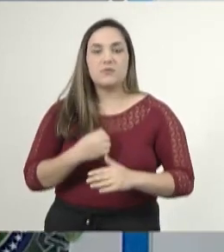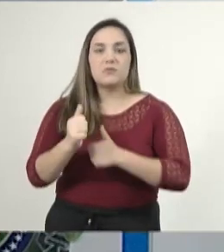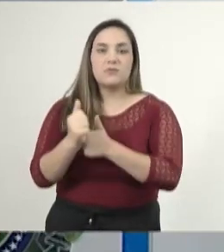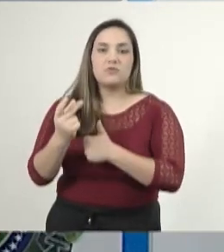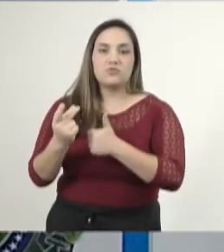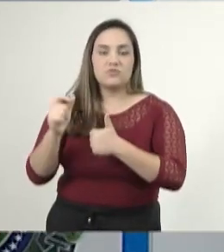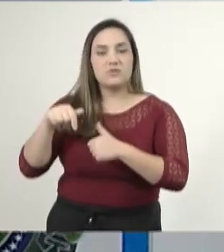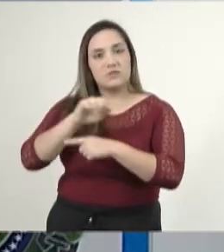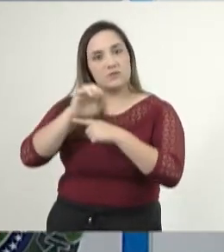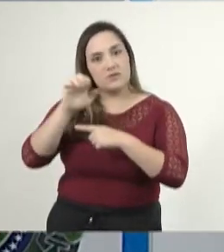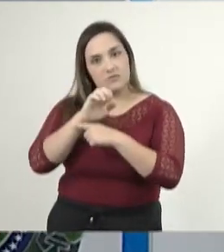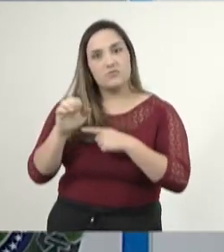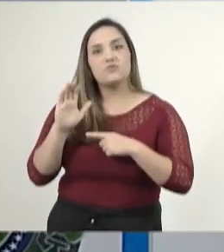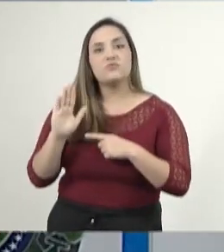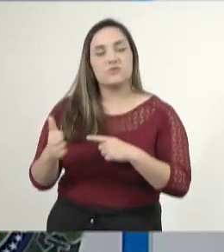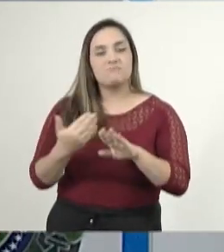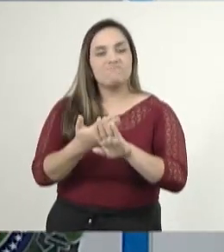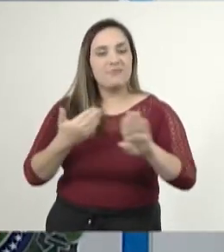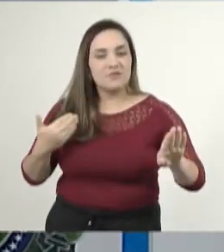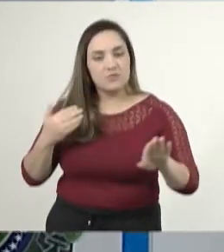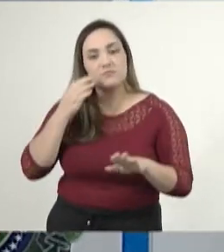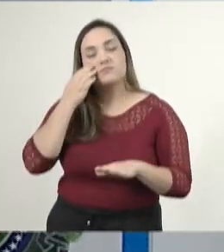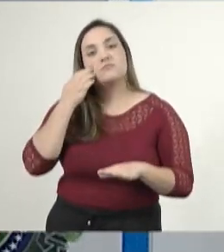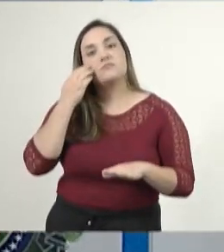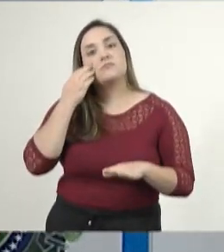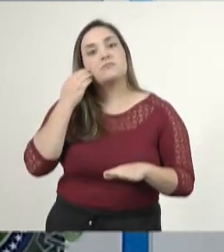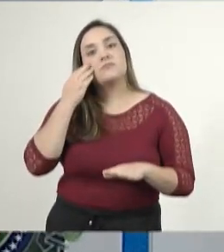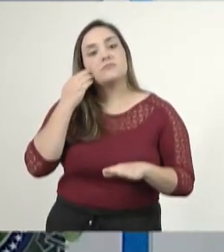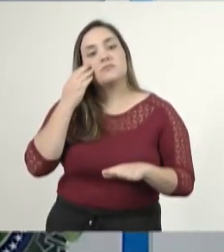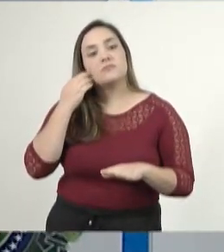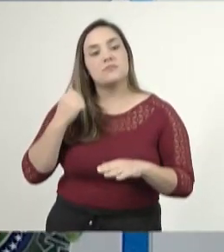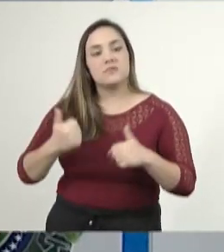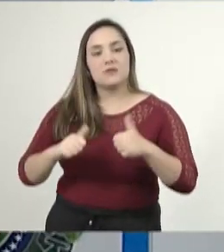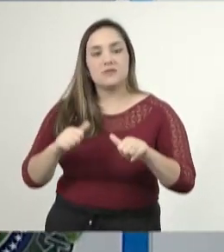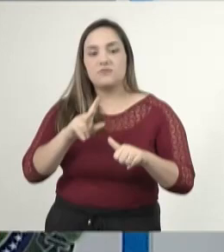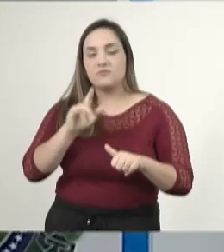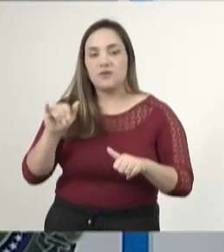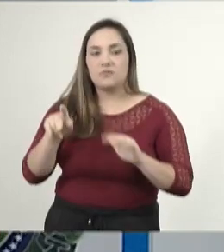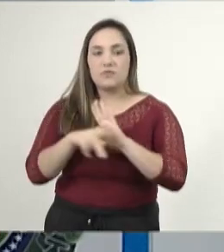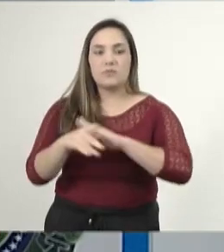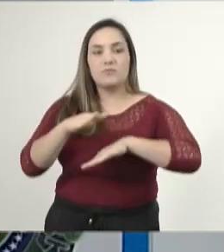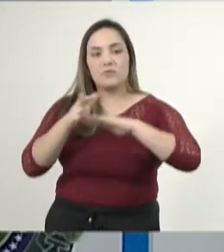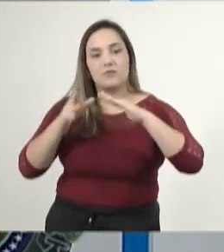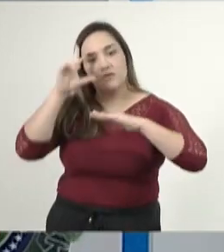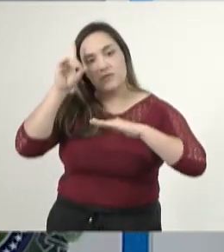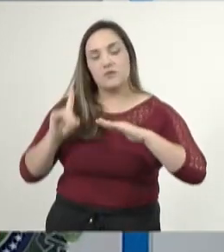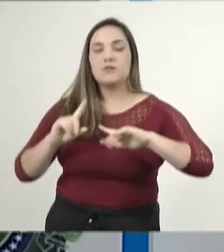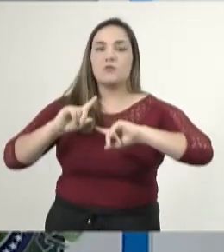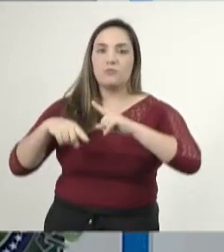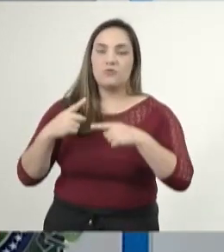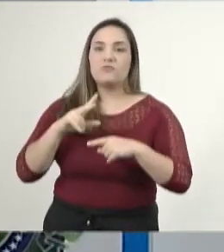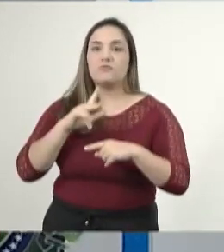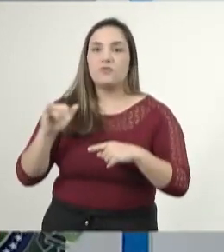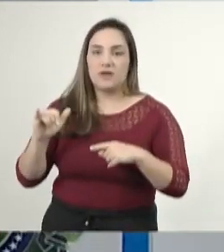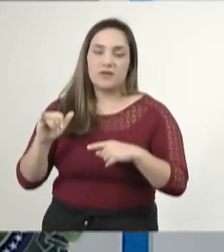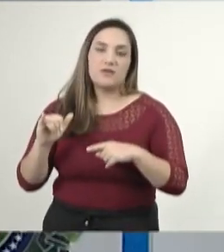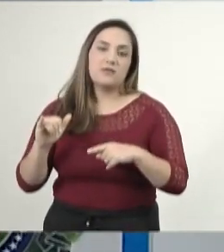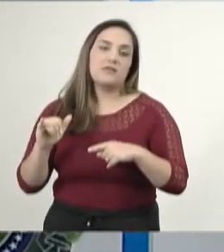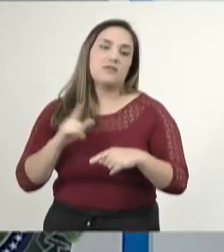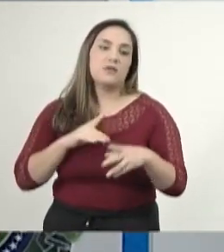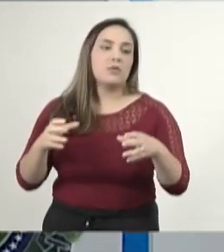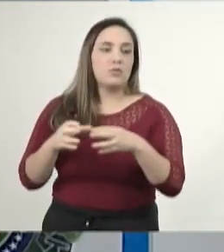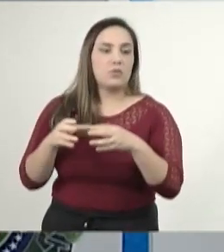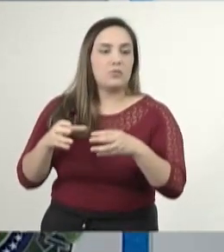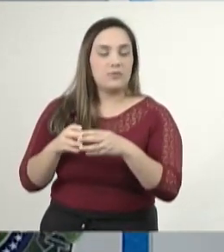inclusive estão afastados já de suas funções. Essa análise então ainda vai passar pela mesa diretora, sendo validada, será instituída essa